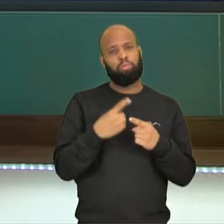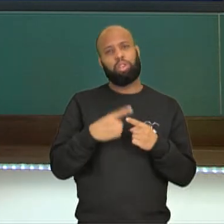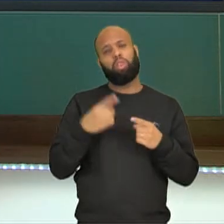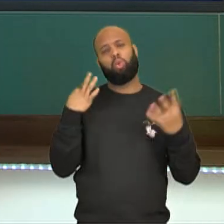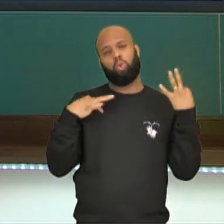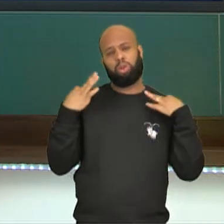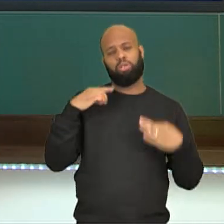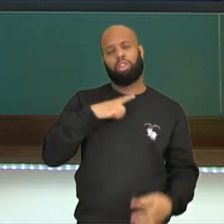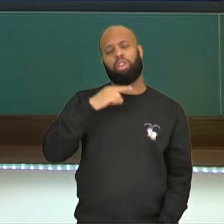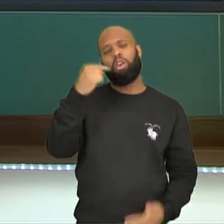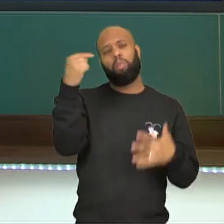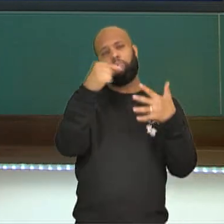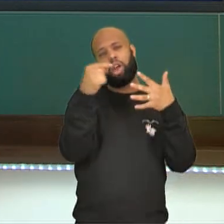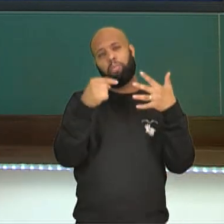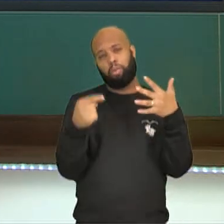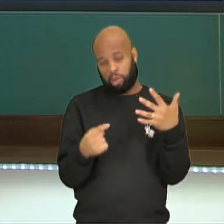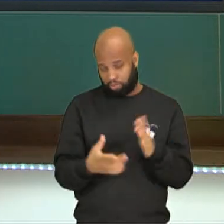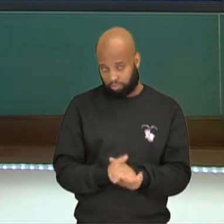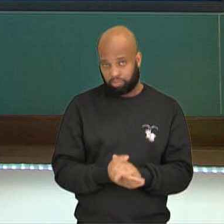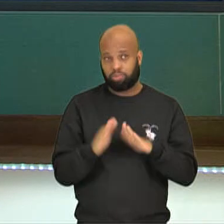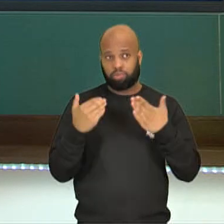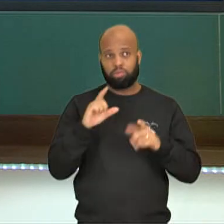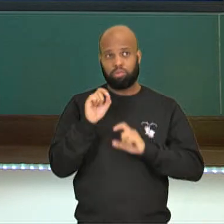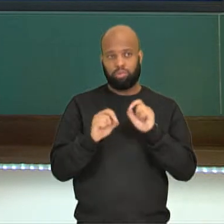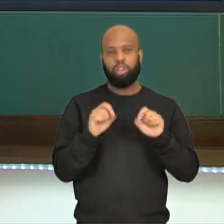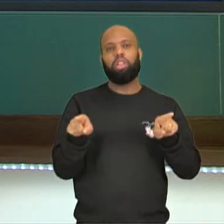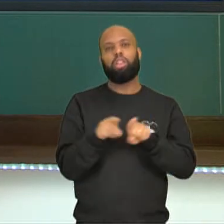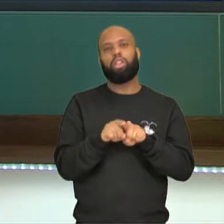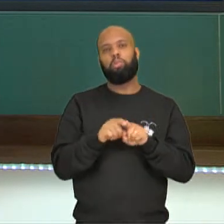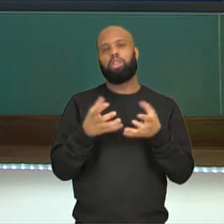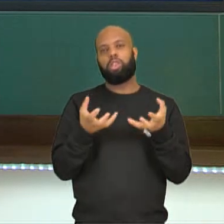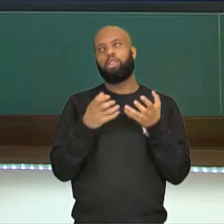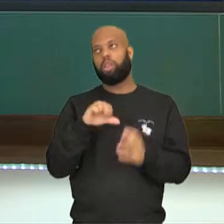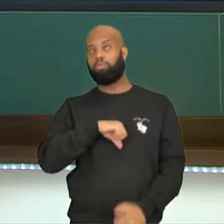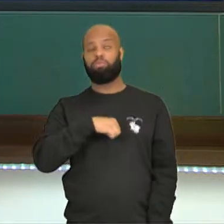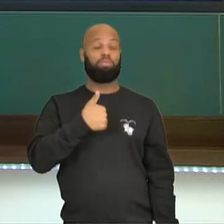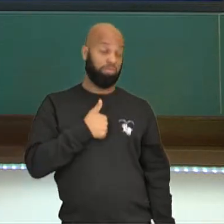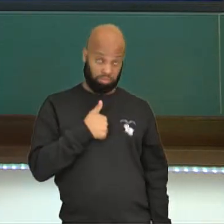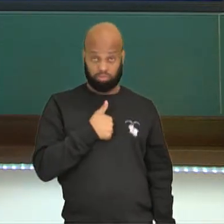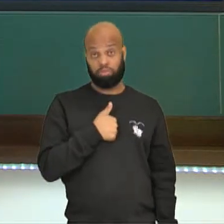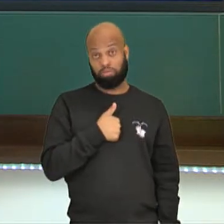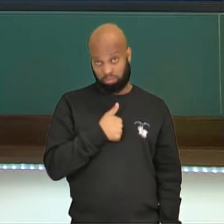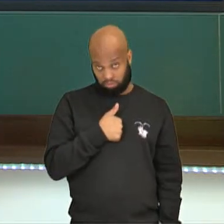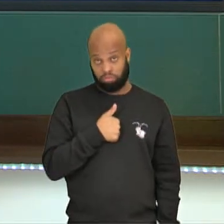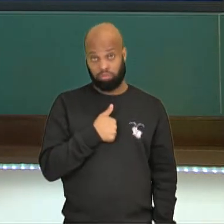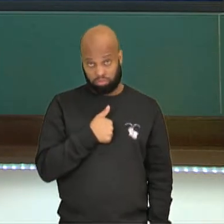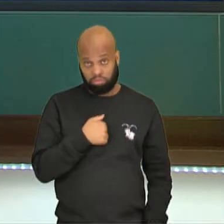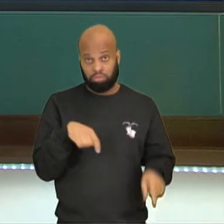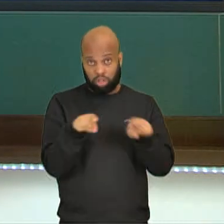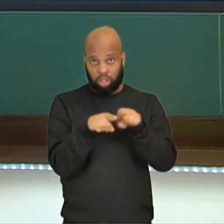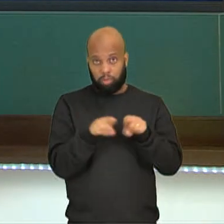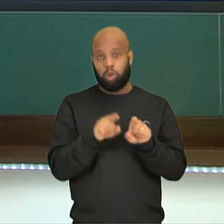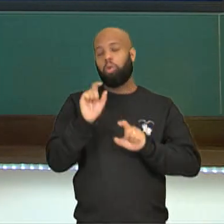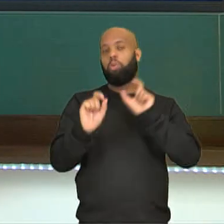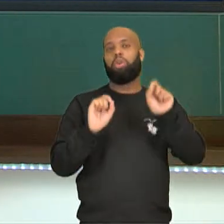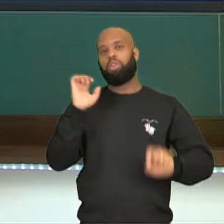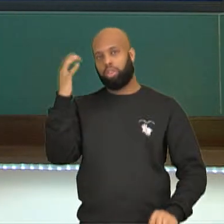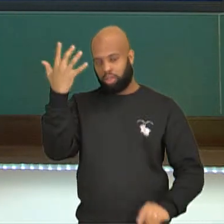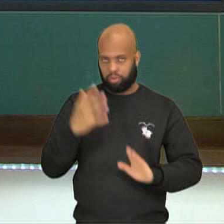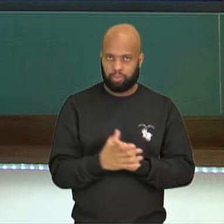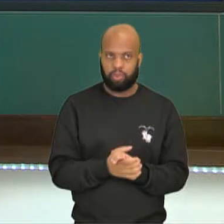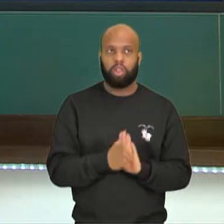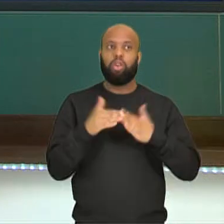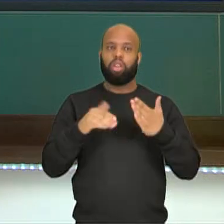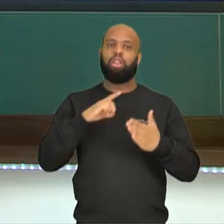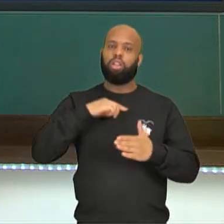turismo, é um monte de coisa em cima, julgando aí. E claro que é um pouquinho de ego também, americano, também. Aí o que aconteceu? Aconteceu